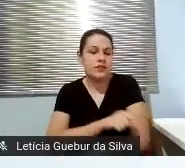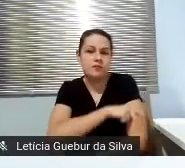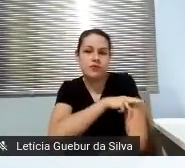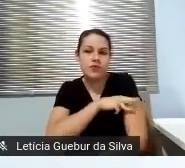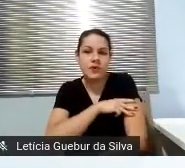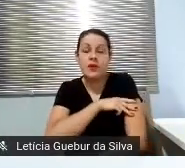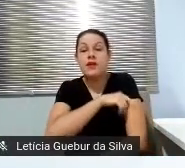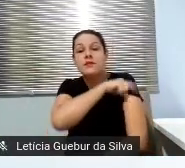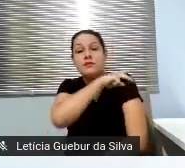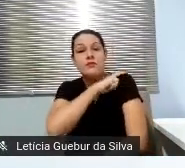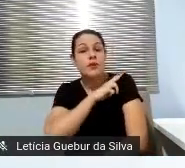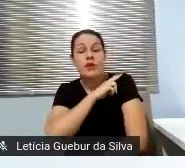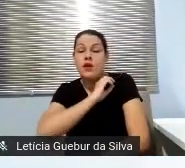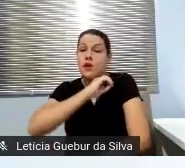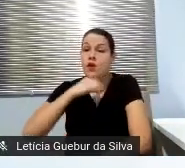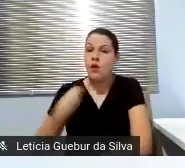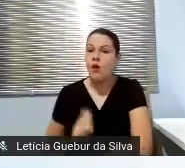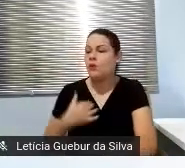enfim,